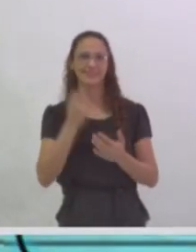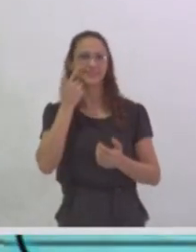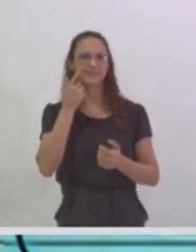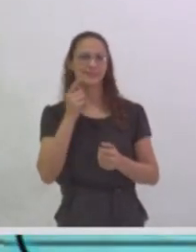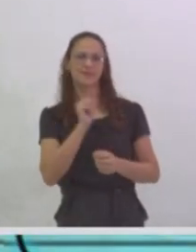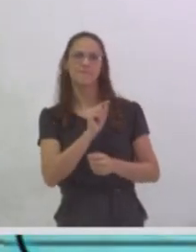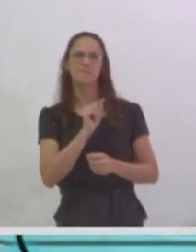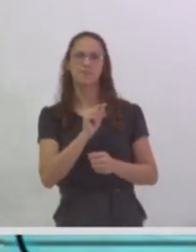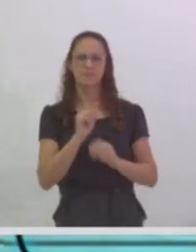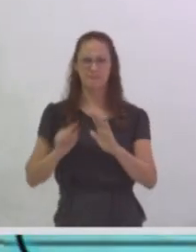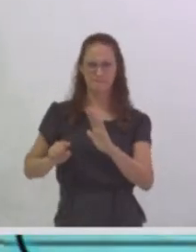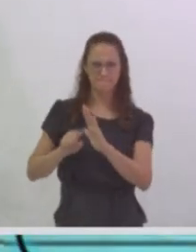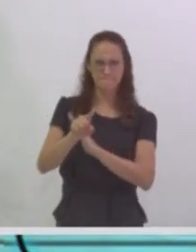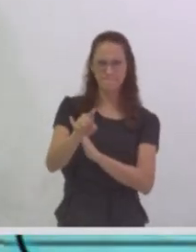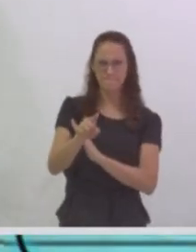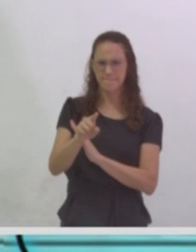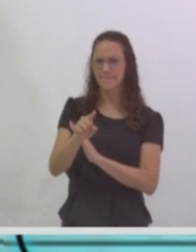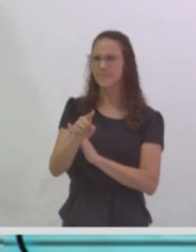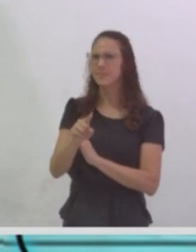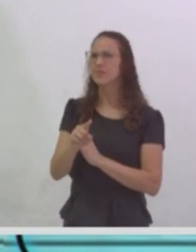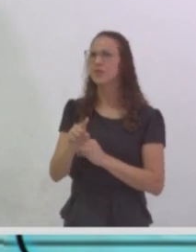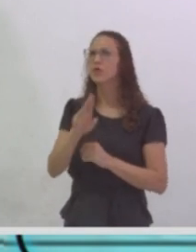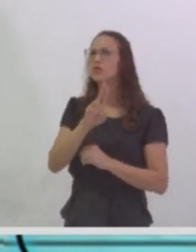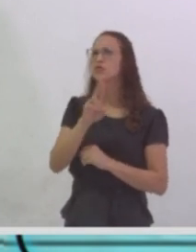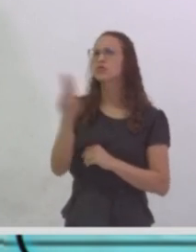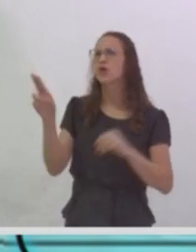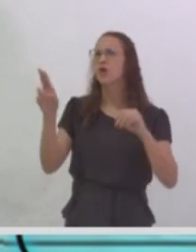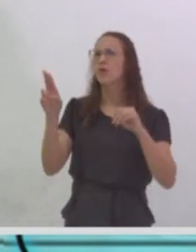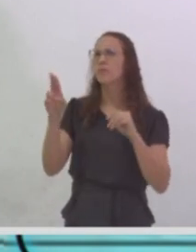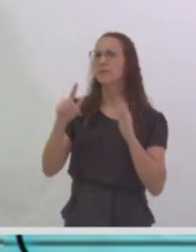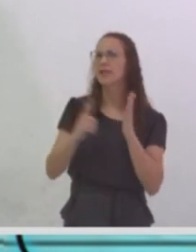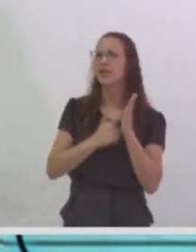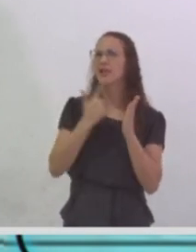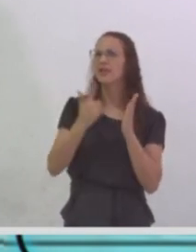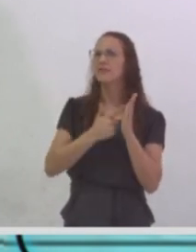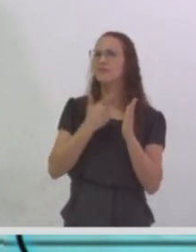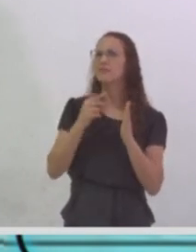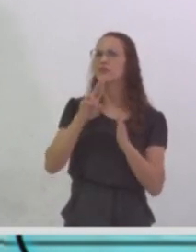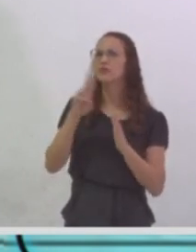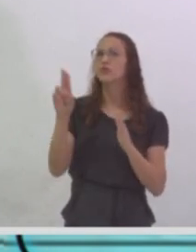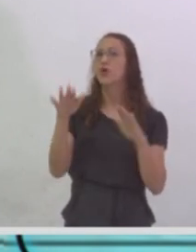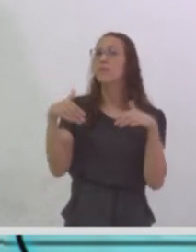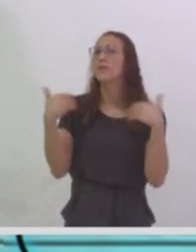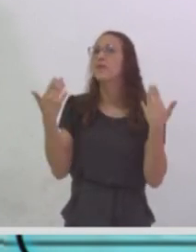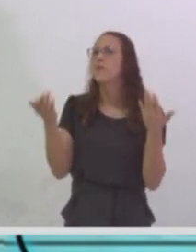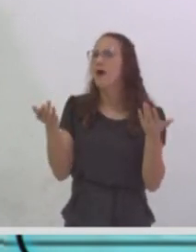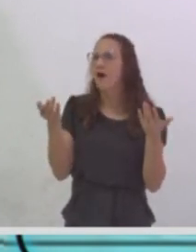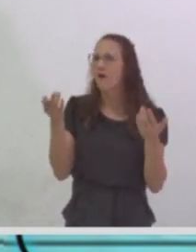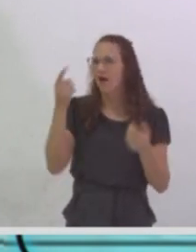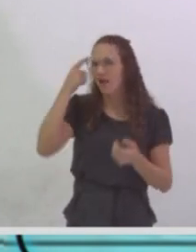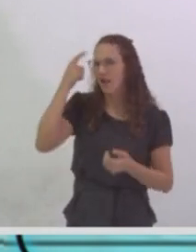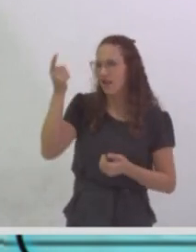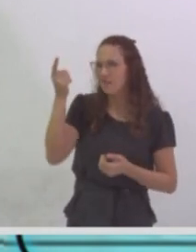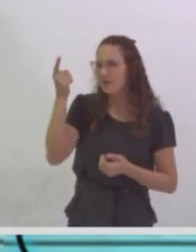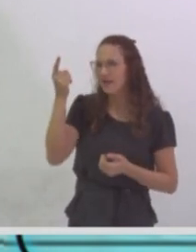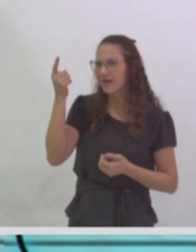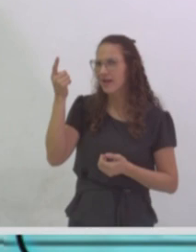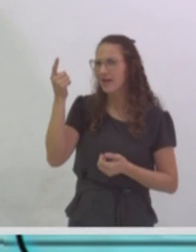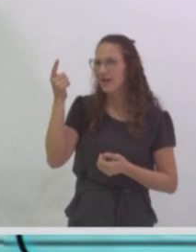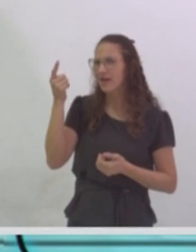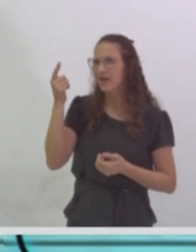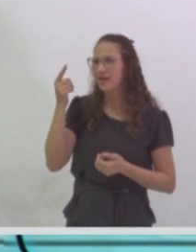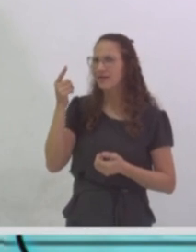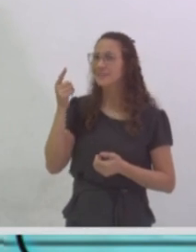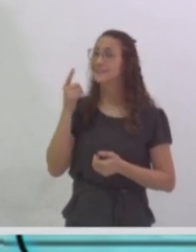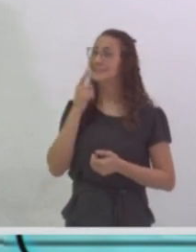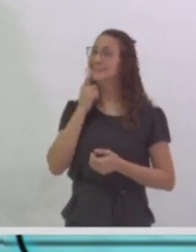é: qual o nome do livro? Estão lembrados? Acabei de ler o livro. Lembra o nome do livro? Dá